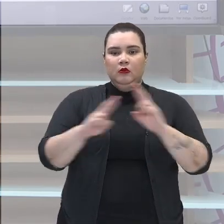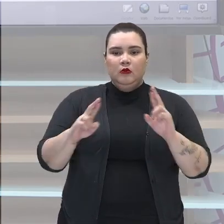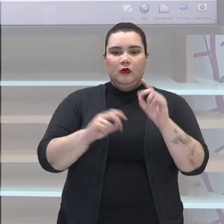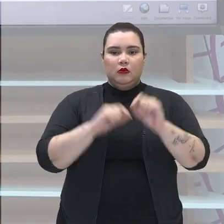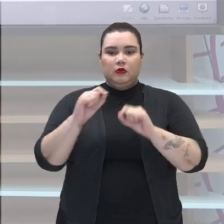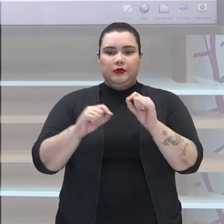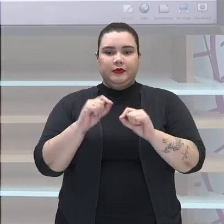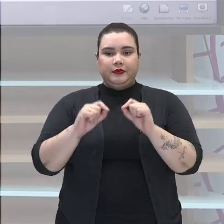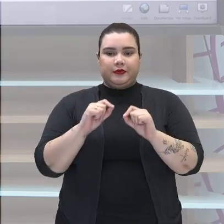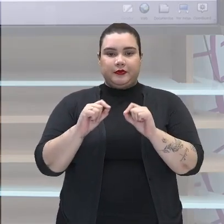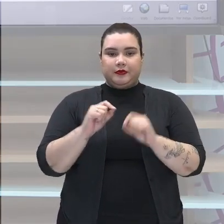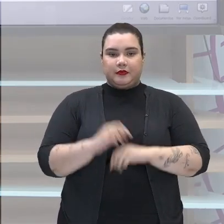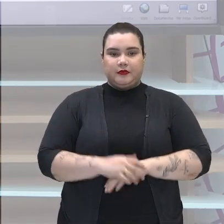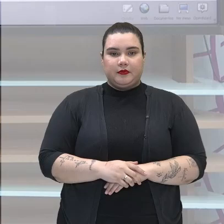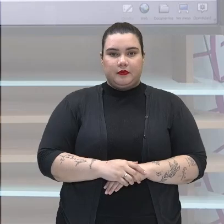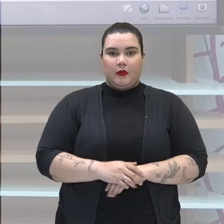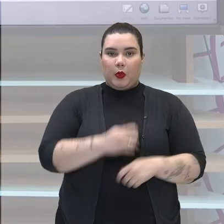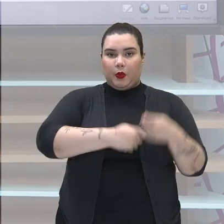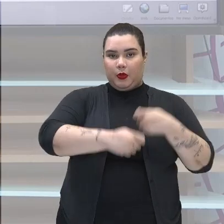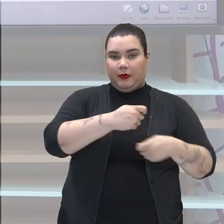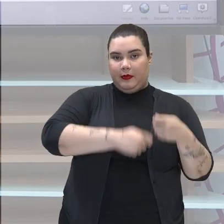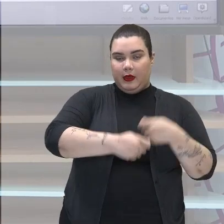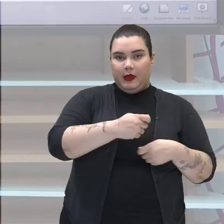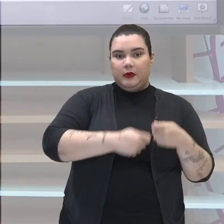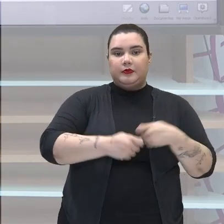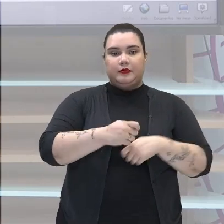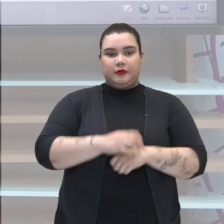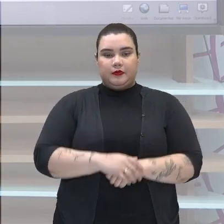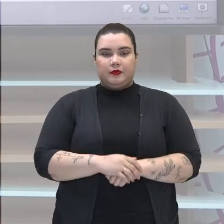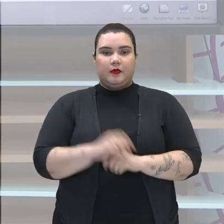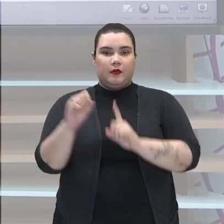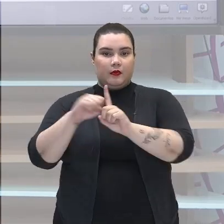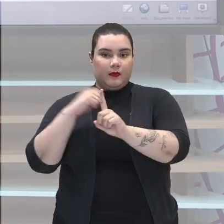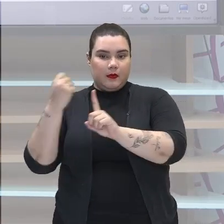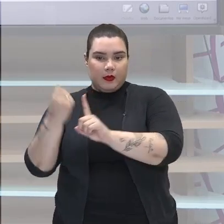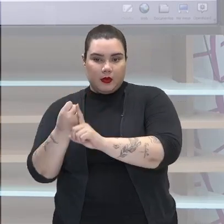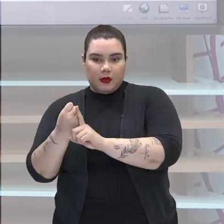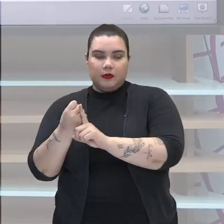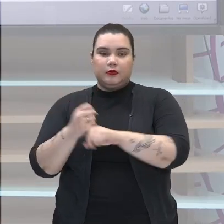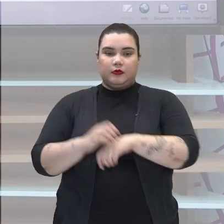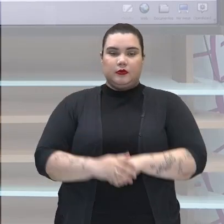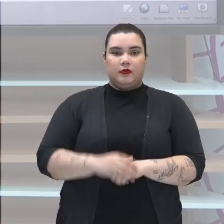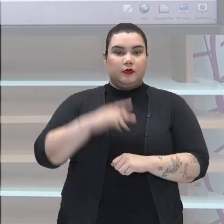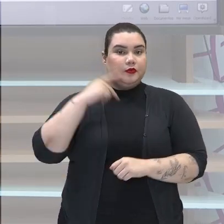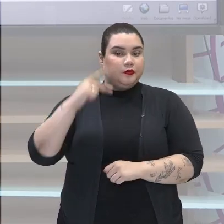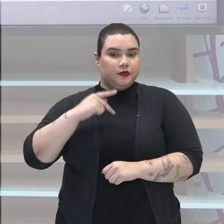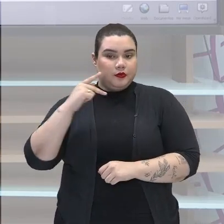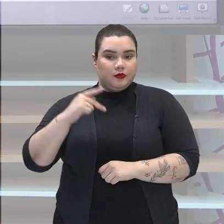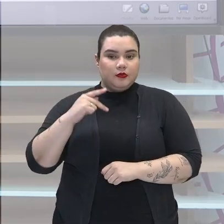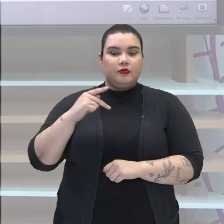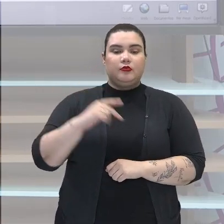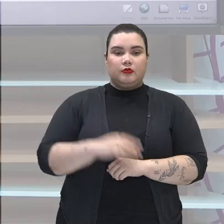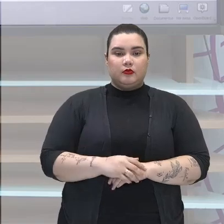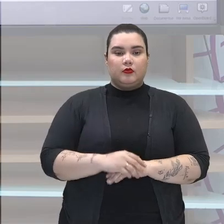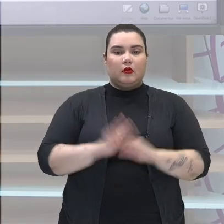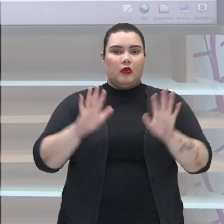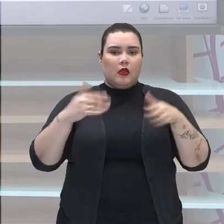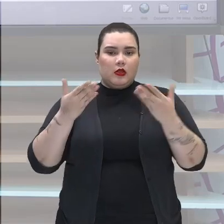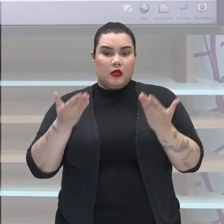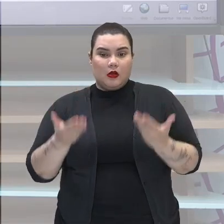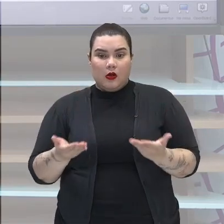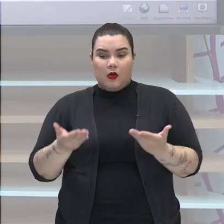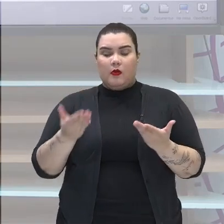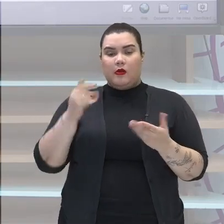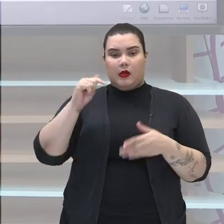falando de economia, sociedade, política. Então, é